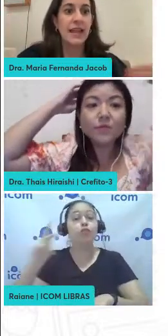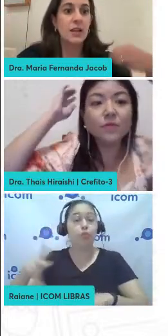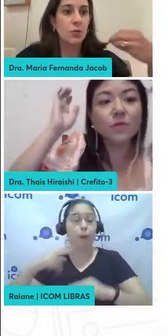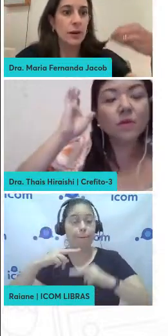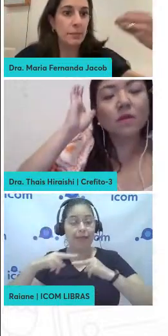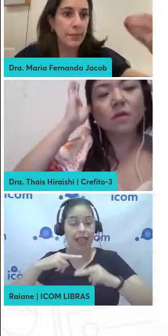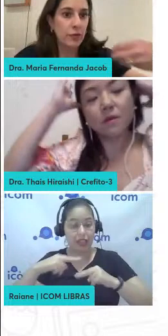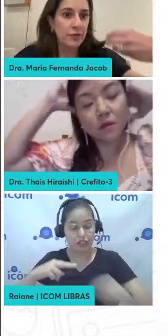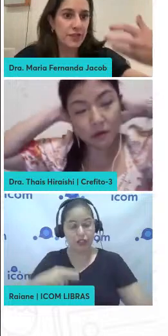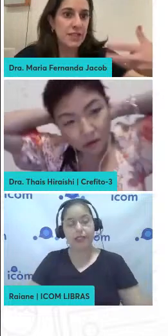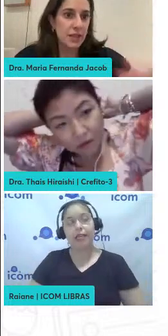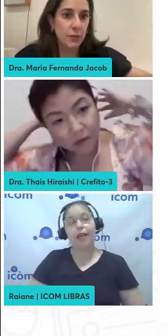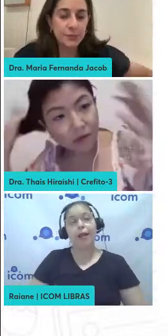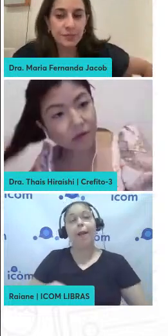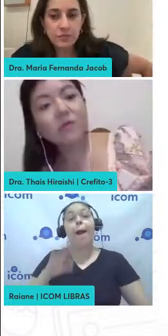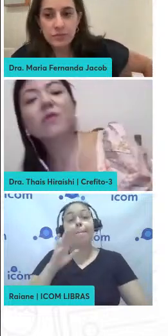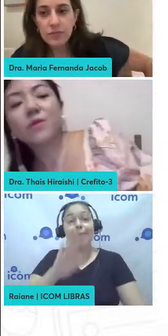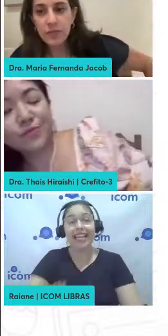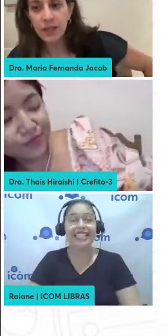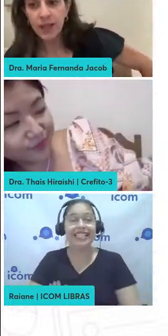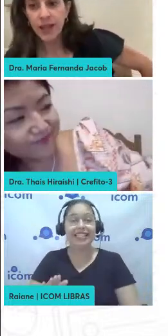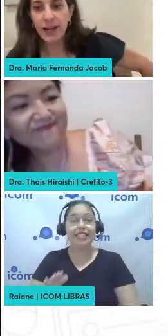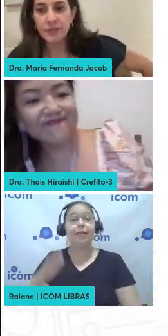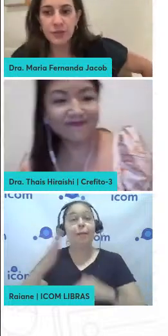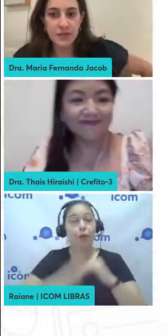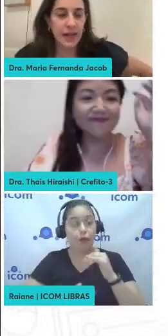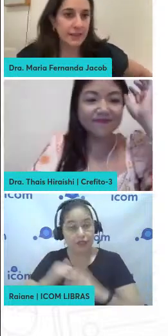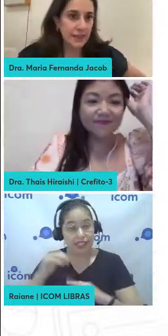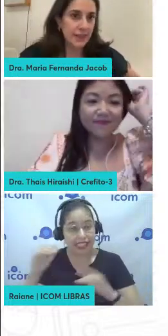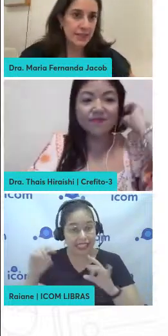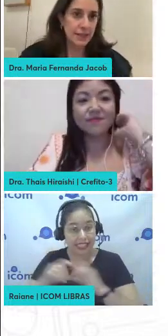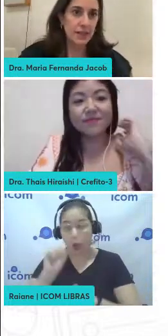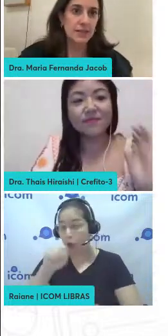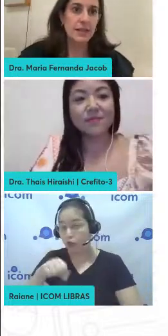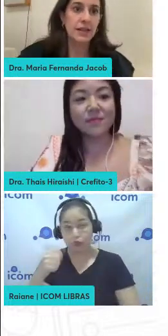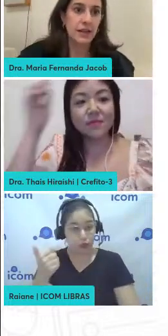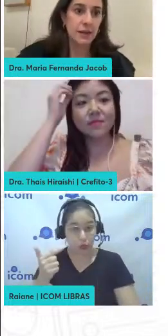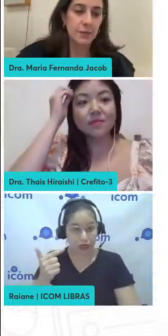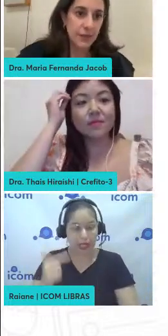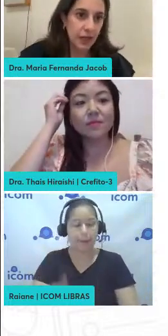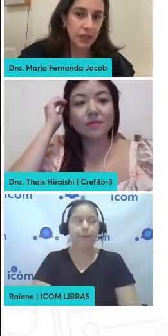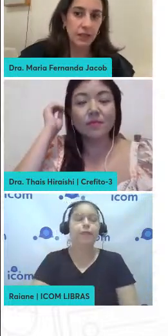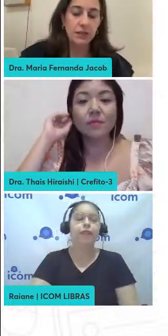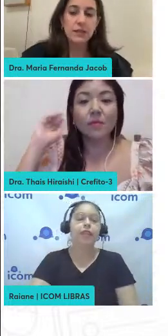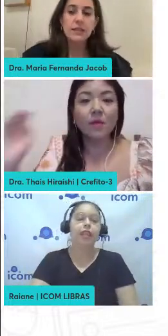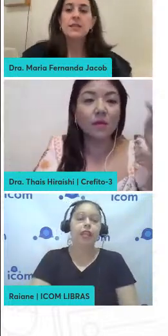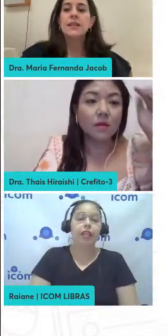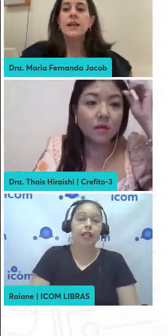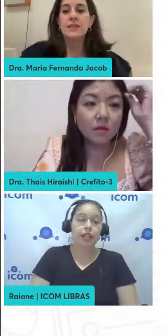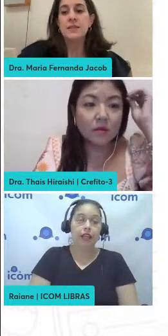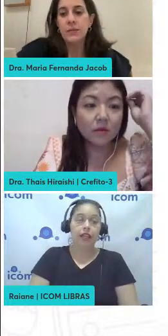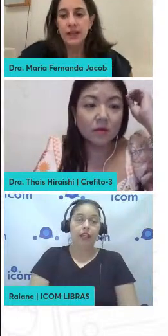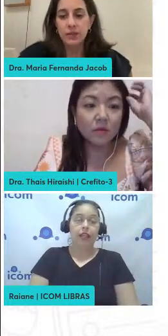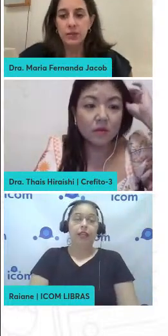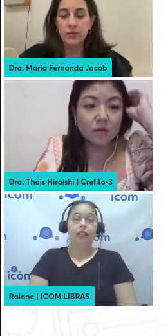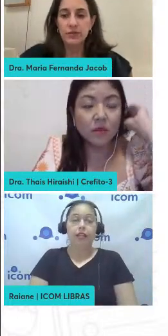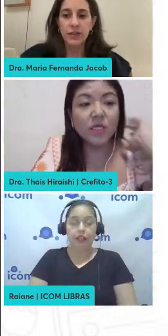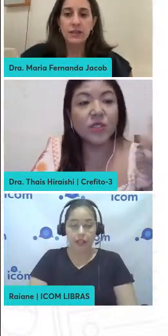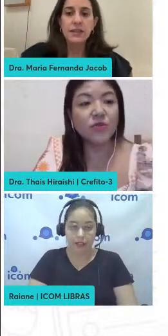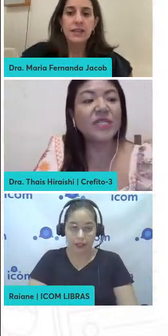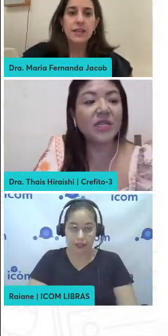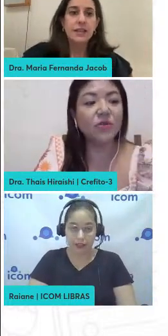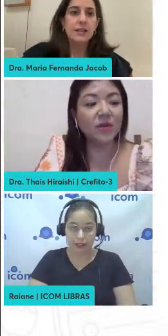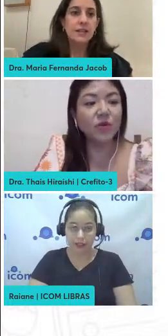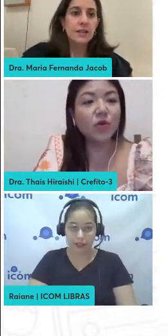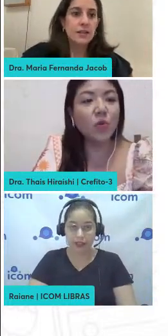né? Sem uma profissão associada a essa técnica, esse método, enfim.